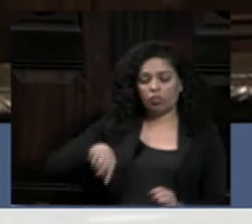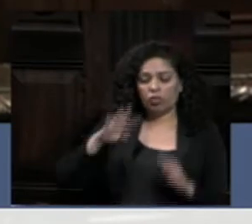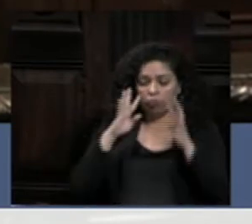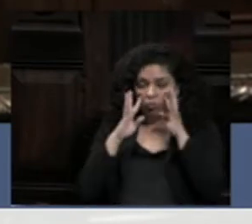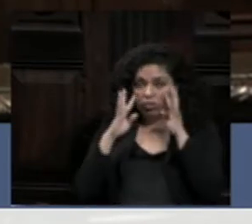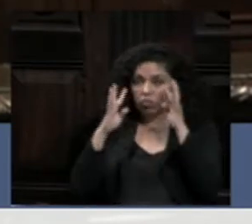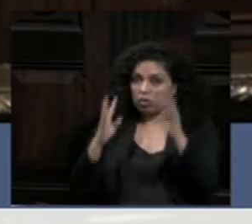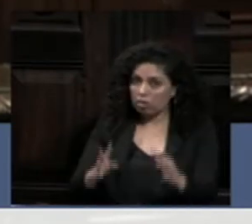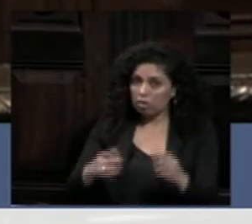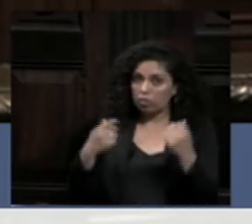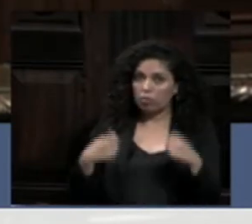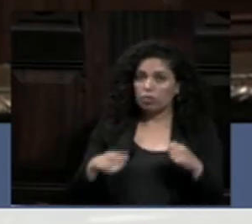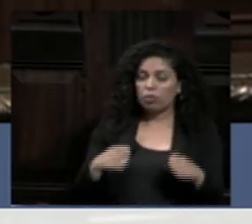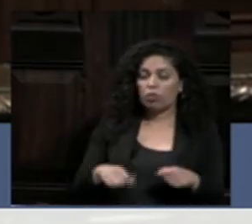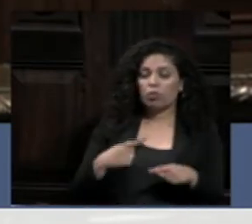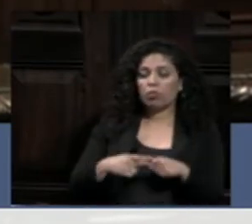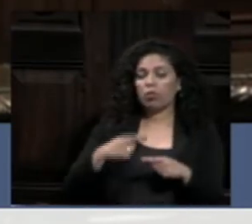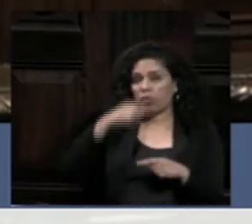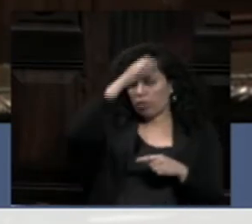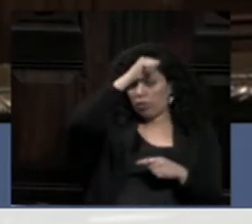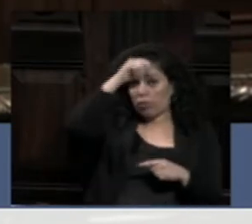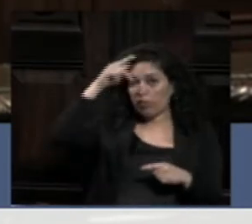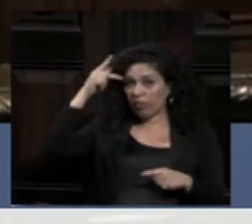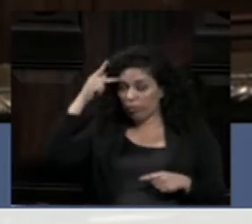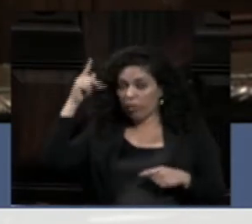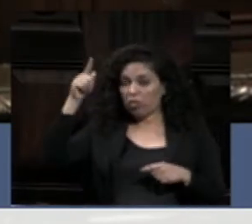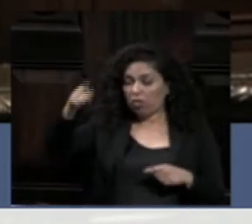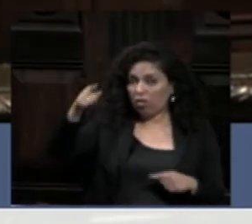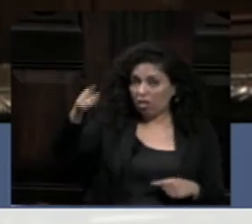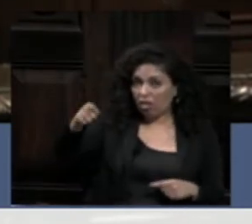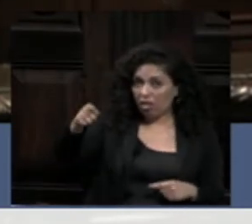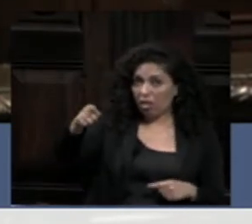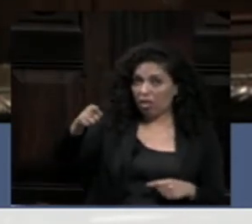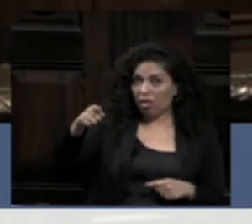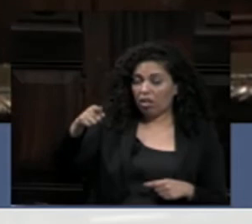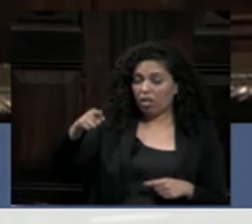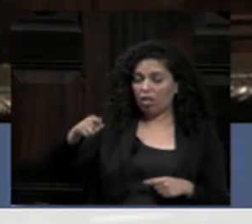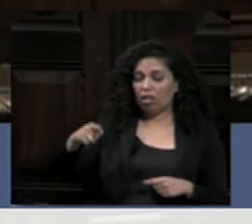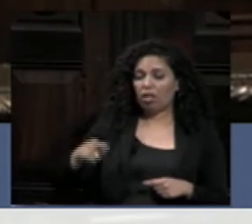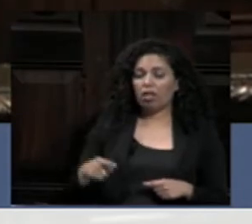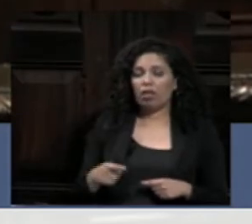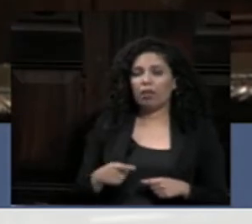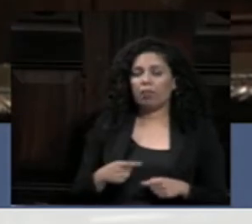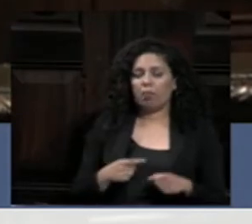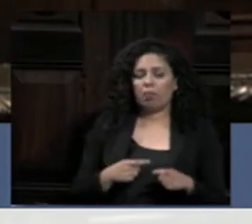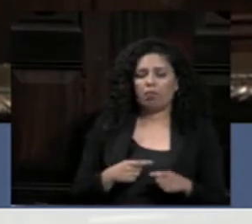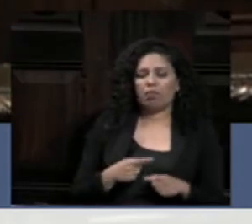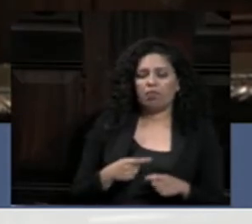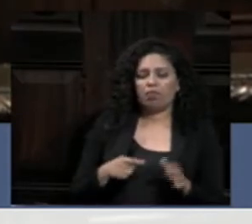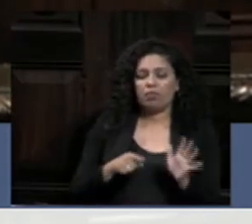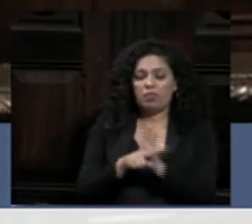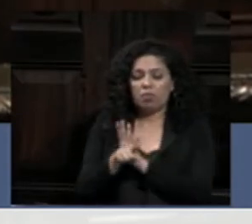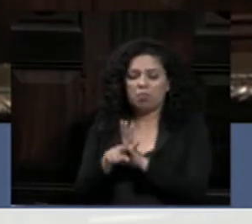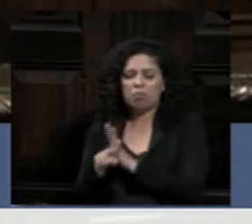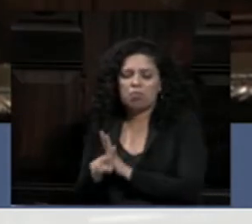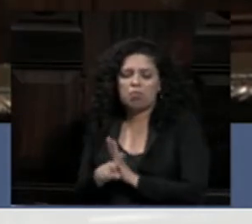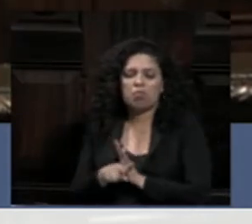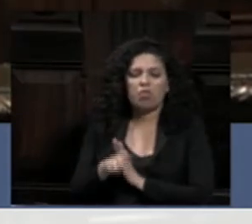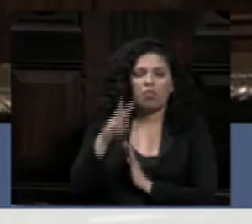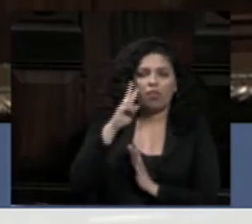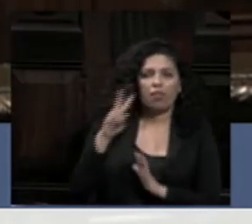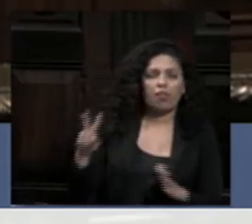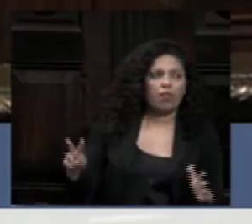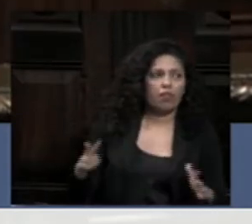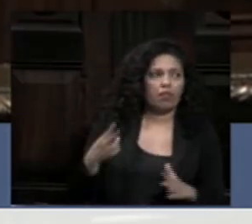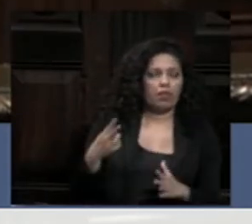atual prefeitura não tem tomado conta daquela praça, que é um projeto paisagístico do francês Glaziot. E Glaziot